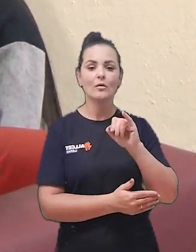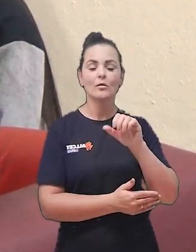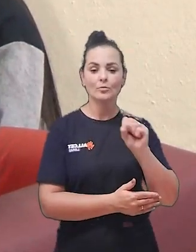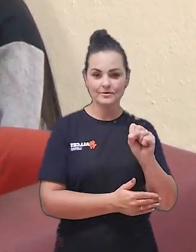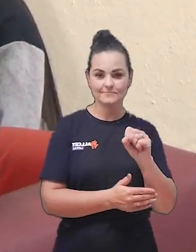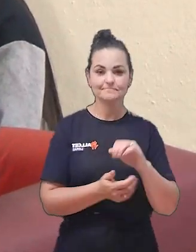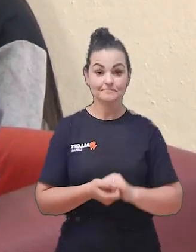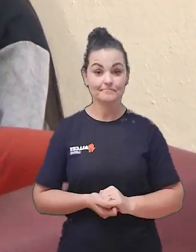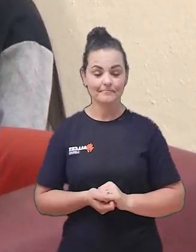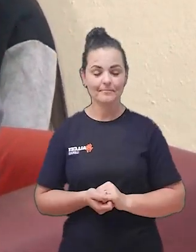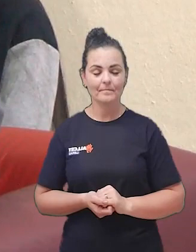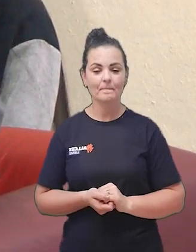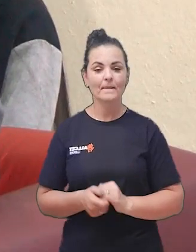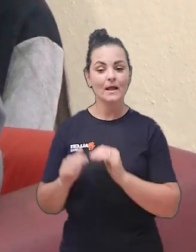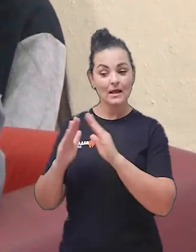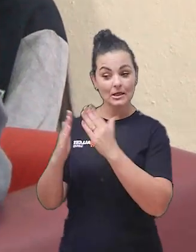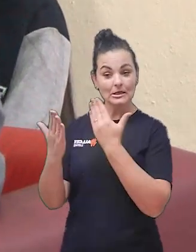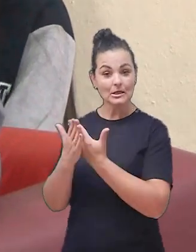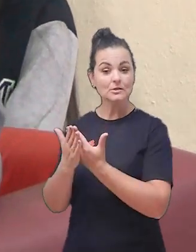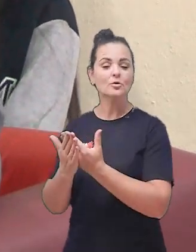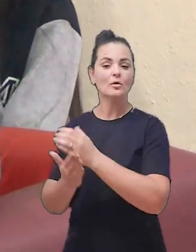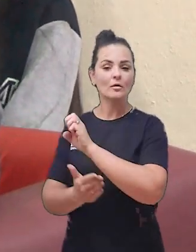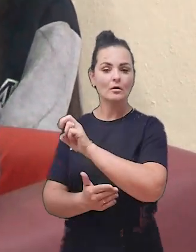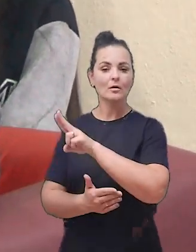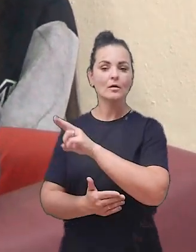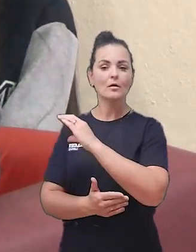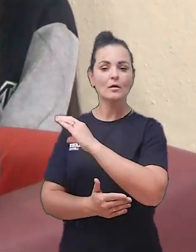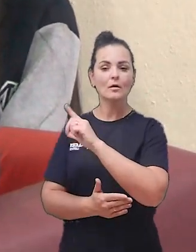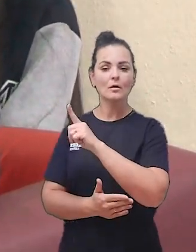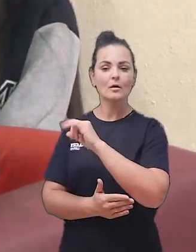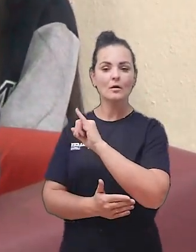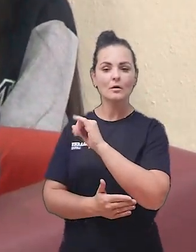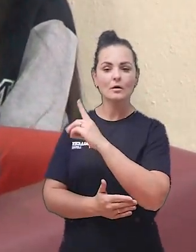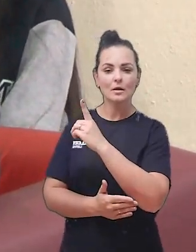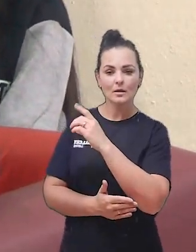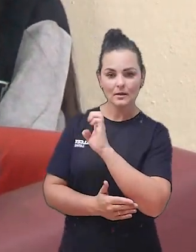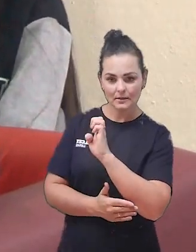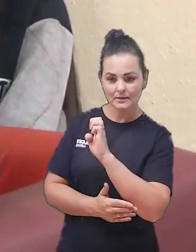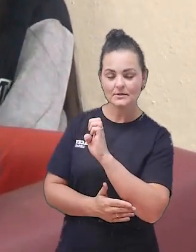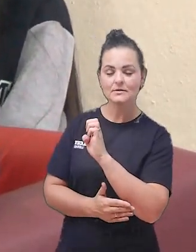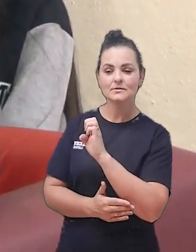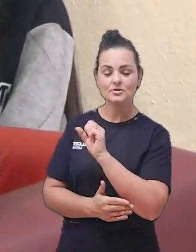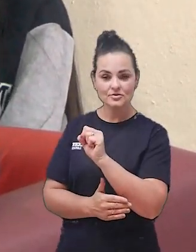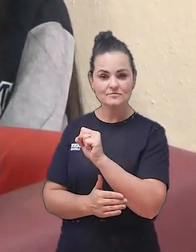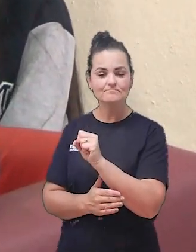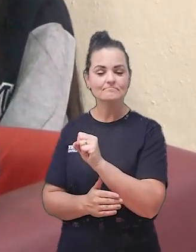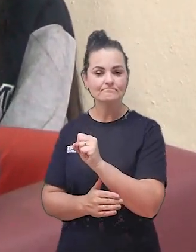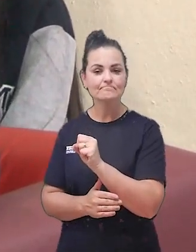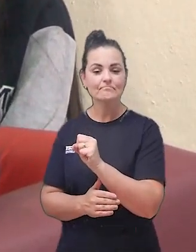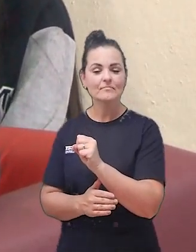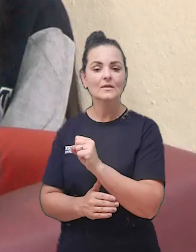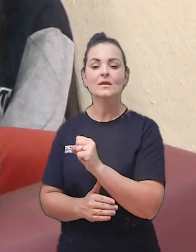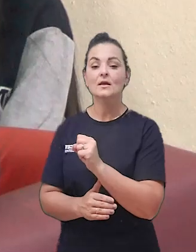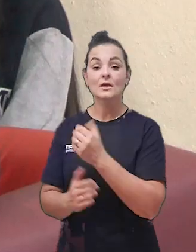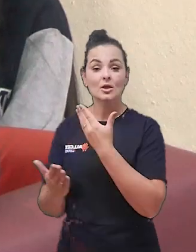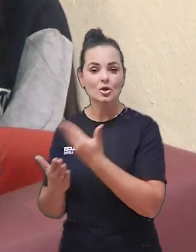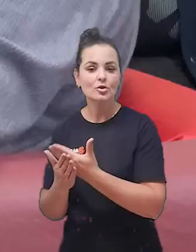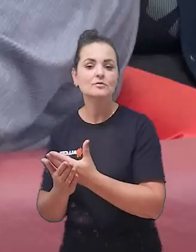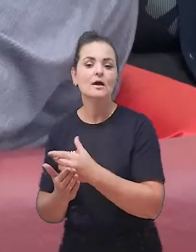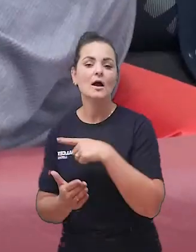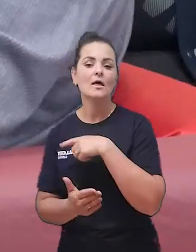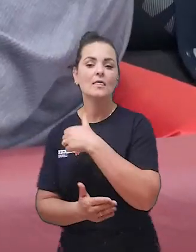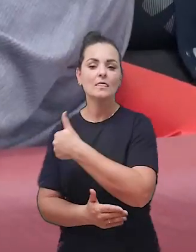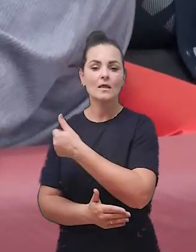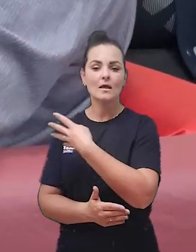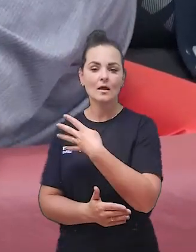nós fizemos para poder estudar no São Luís, com gratuidade, o Estado pagava